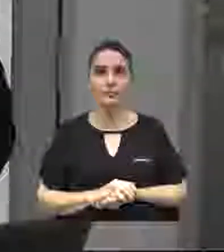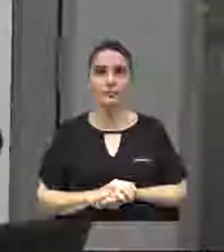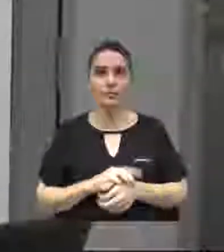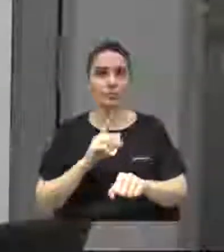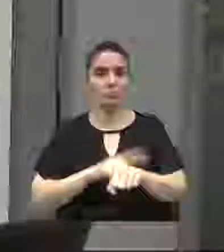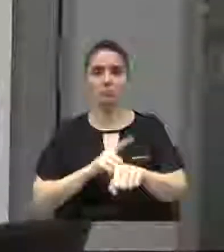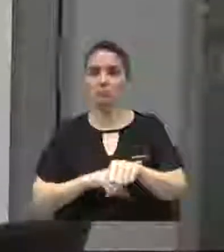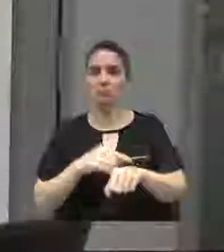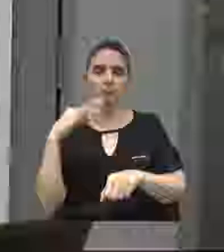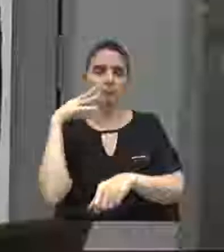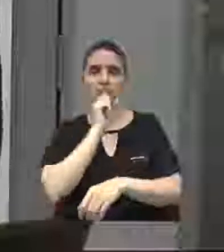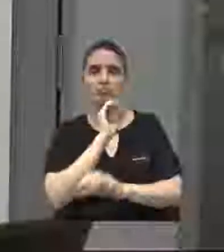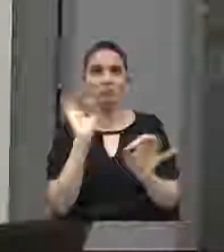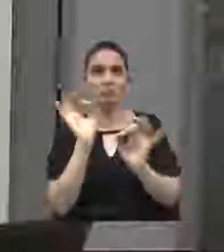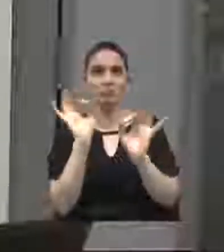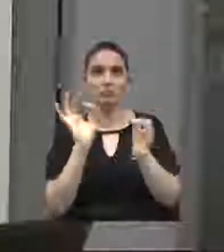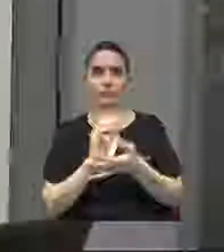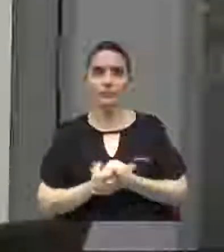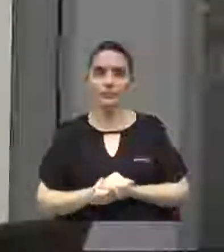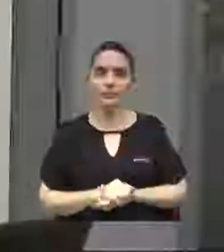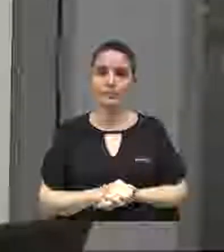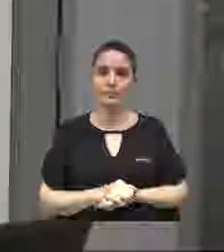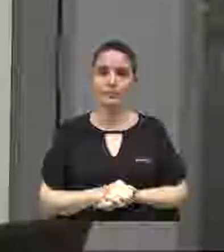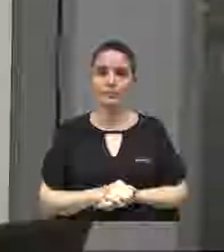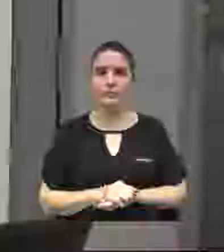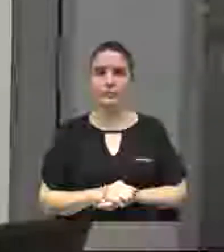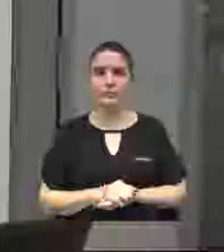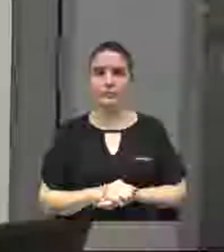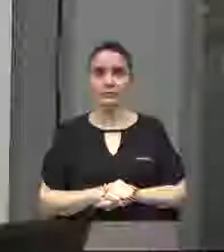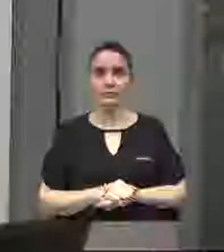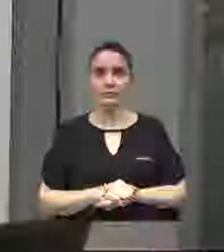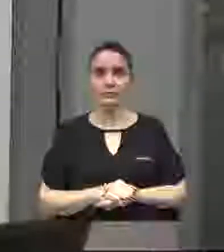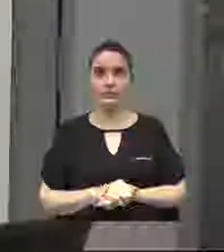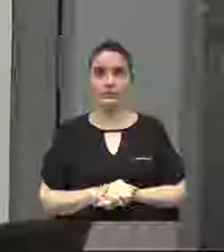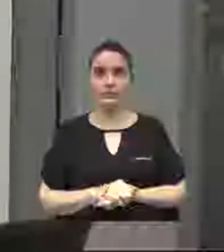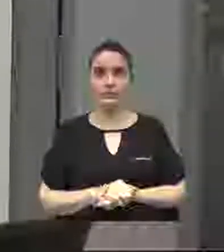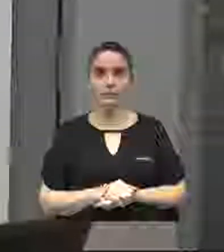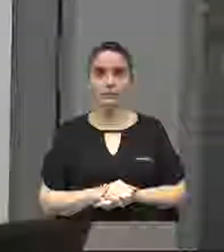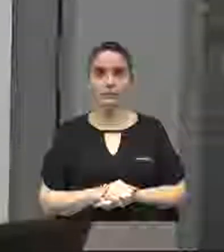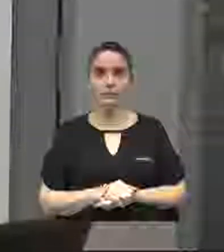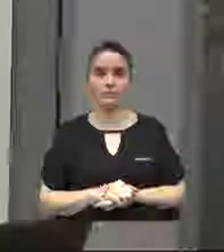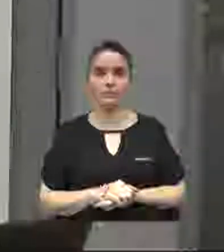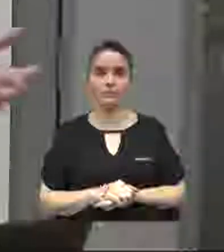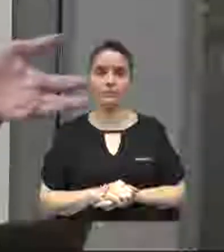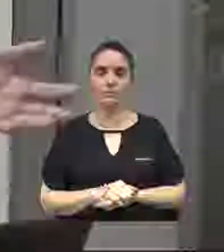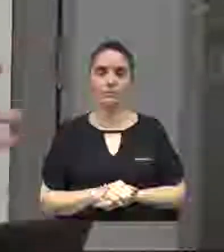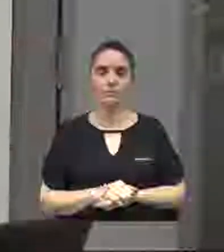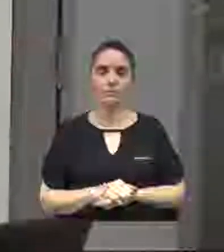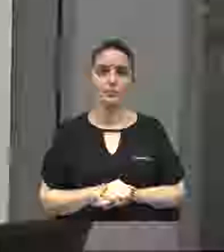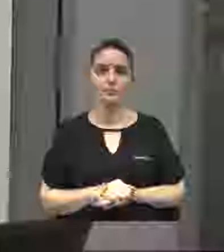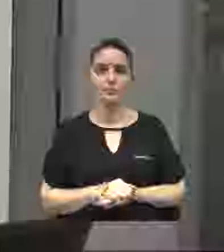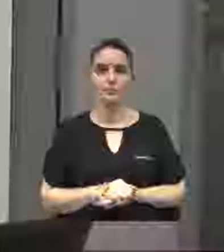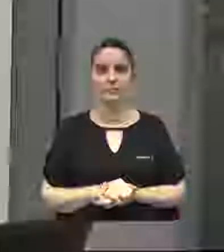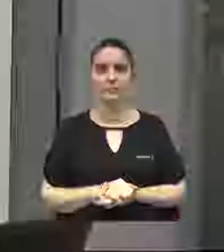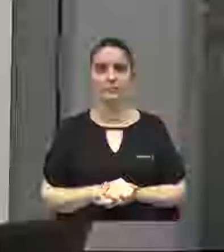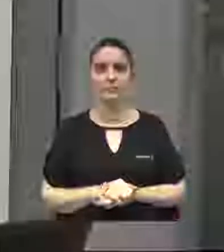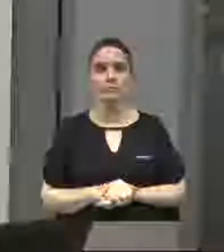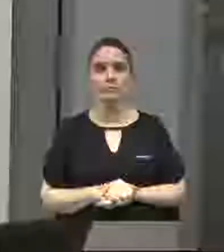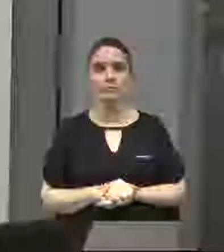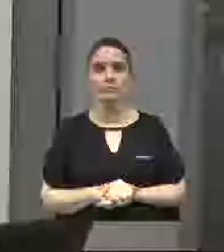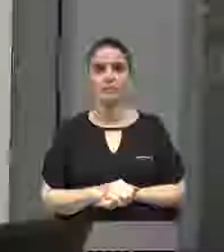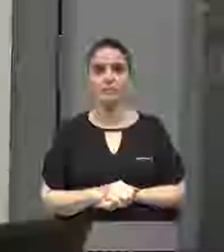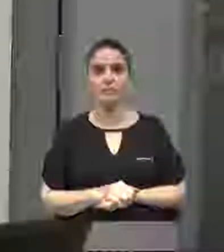avisando porque, de repente, pode dar aí algum contratempo aí de alguém fazer alguma solicitação. Então, é notório que todos